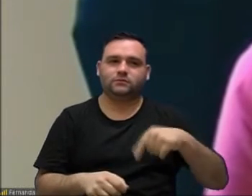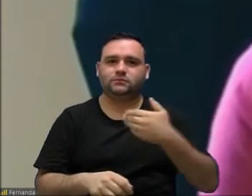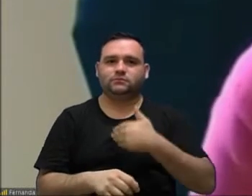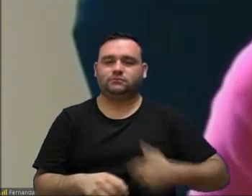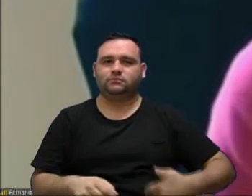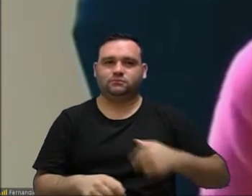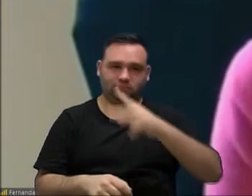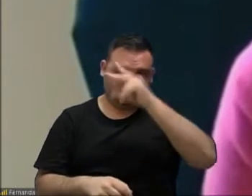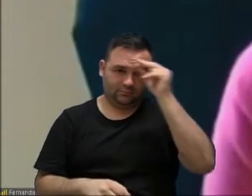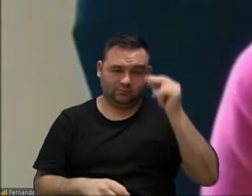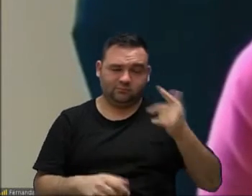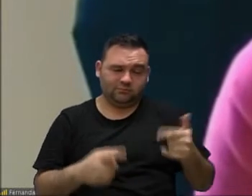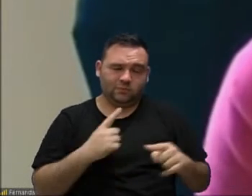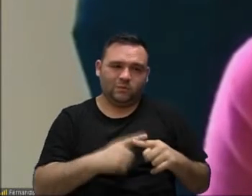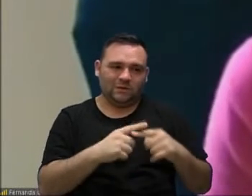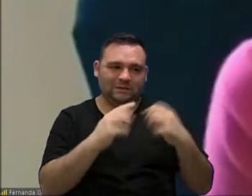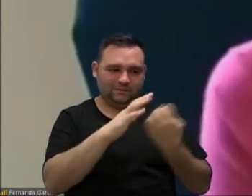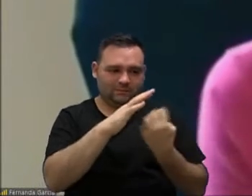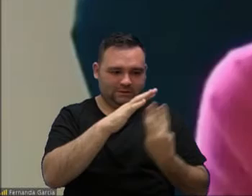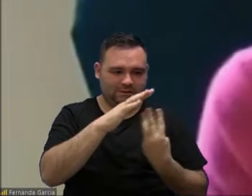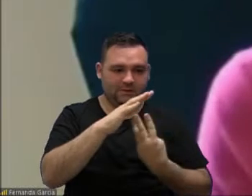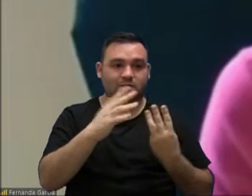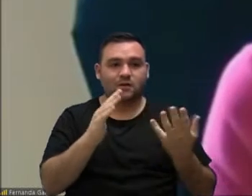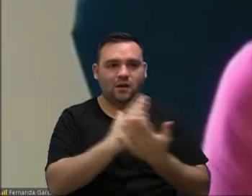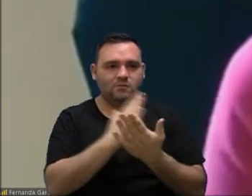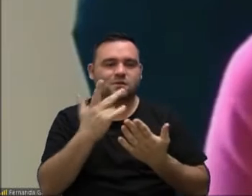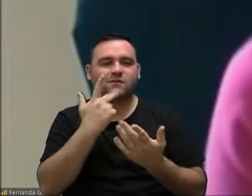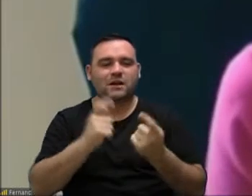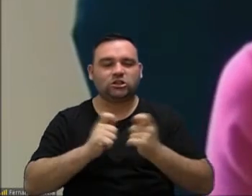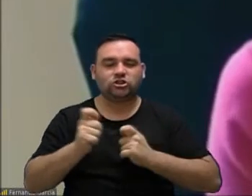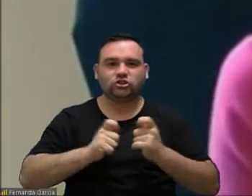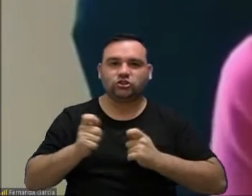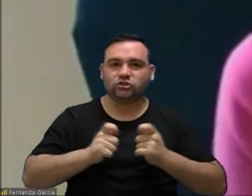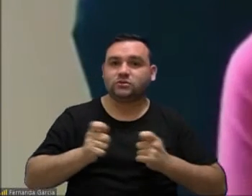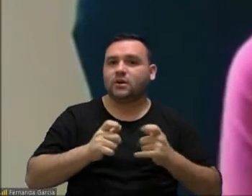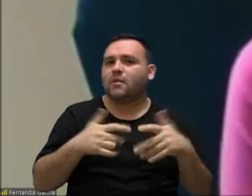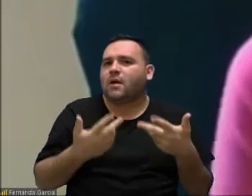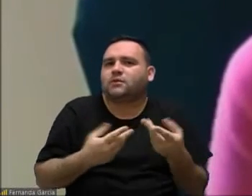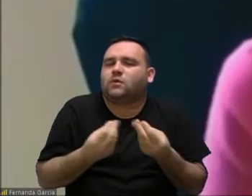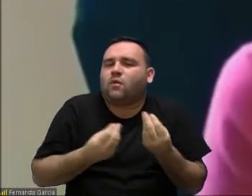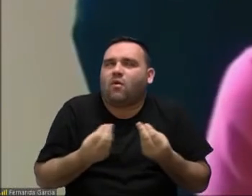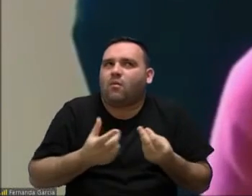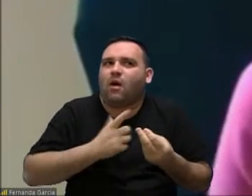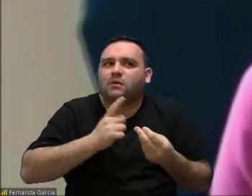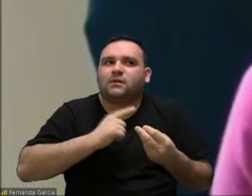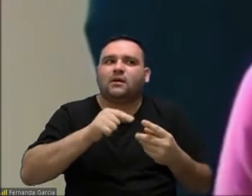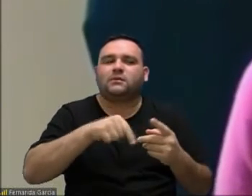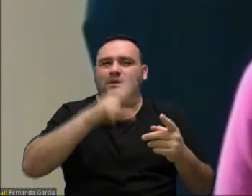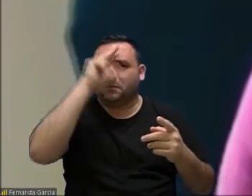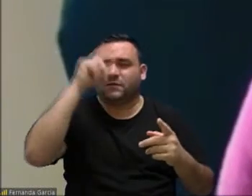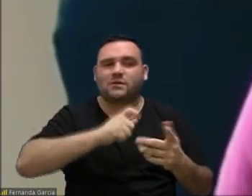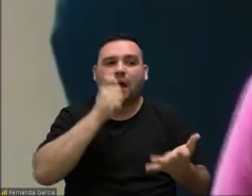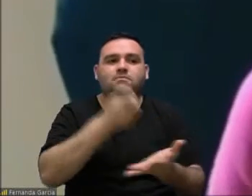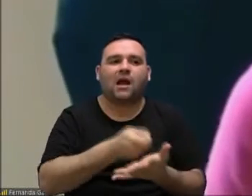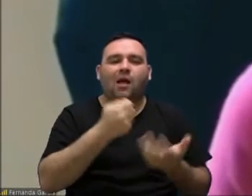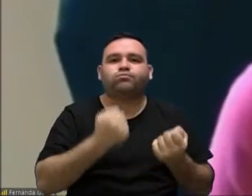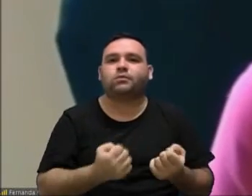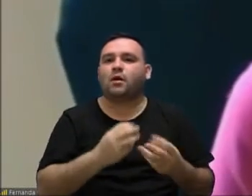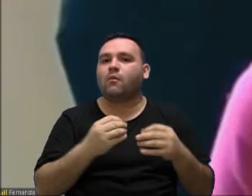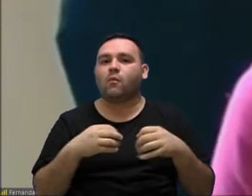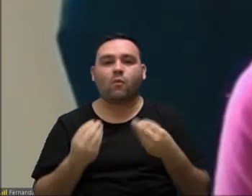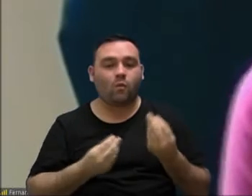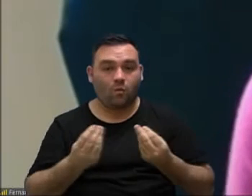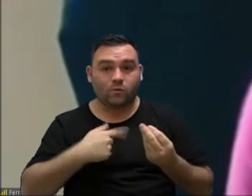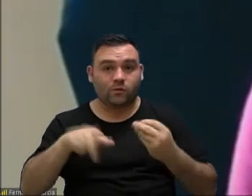o quanto que as empresas terceirizadas que dizem ser econômicas o quanto que isso acarreta ao município então nós fizemos esse